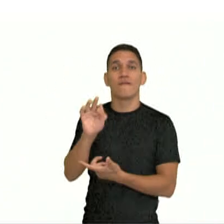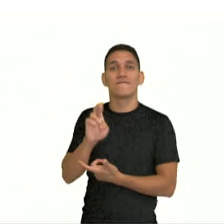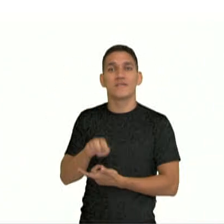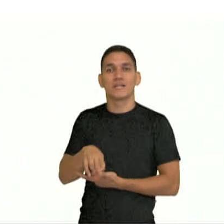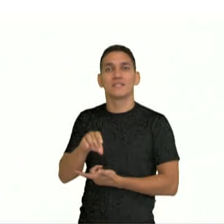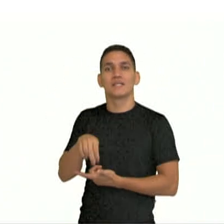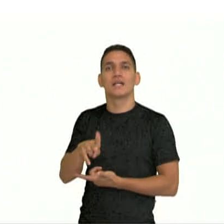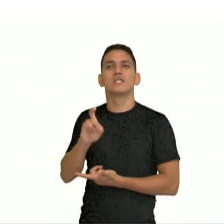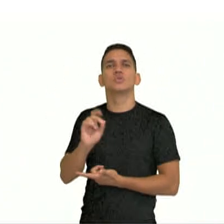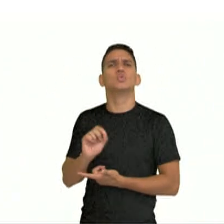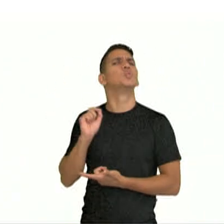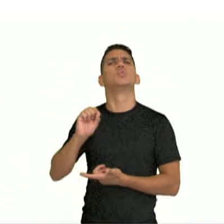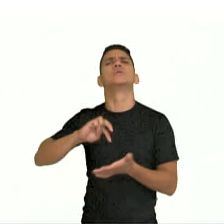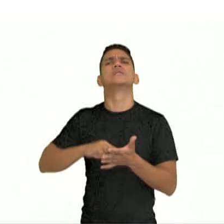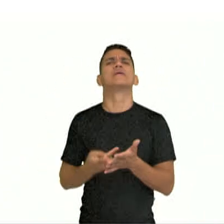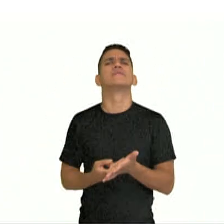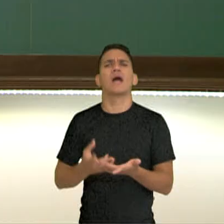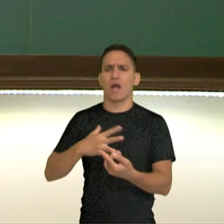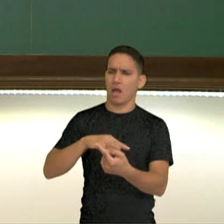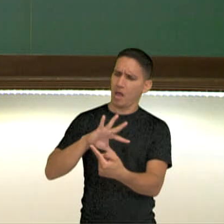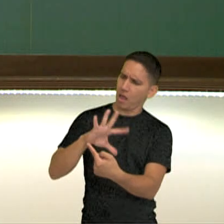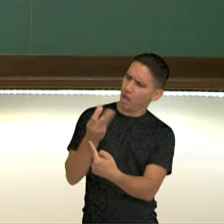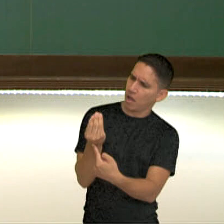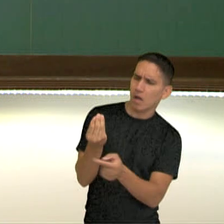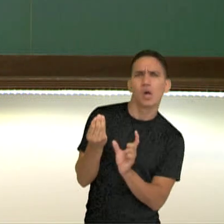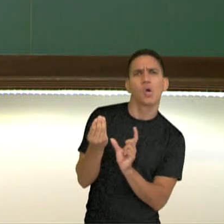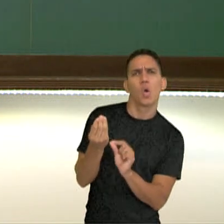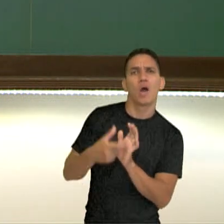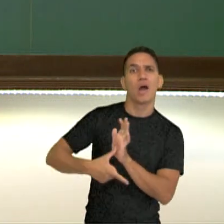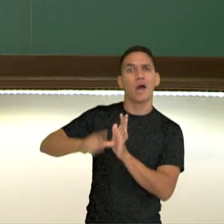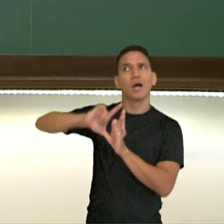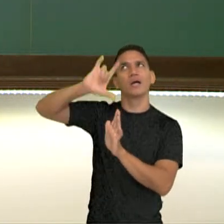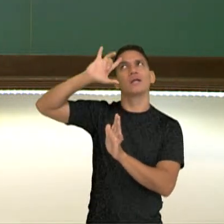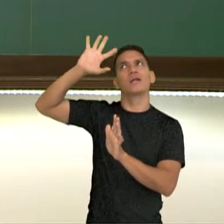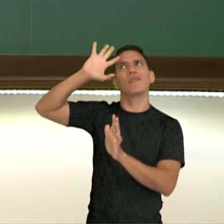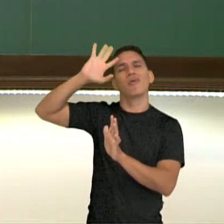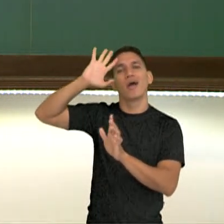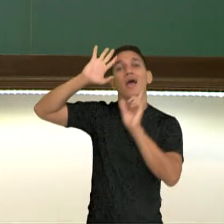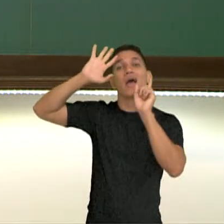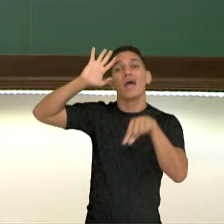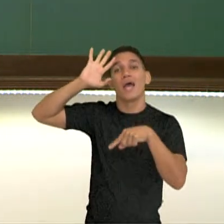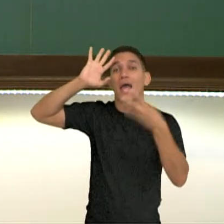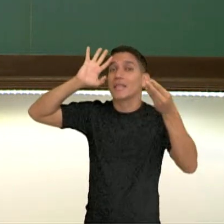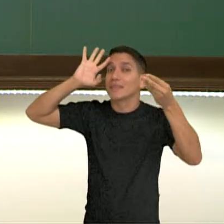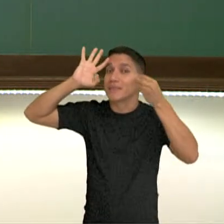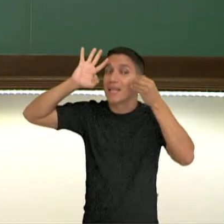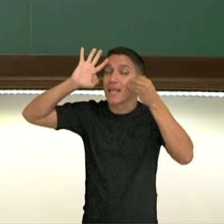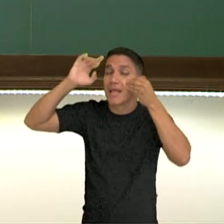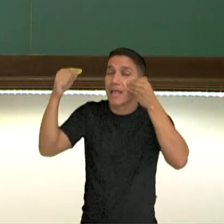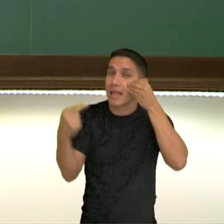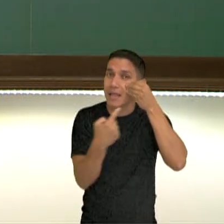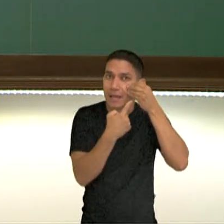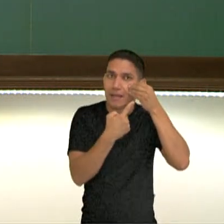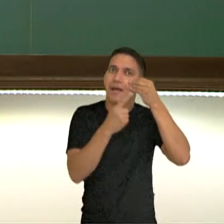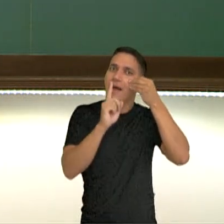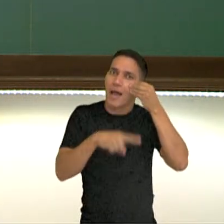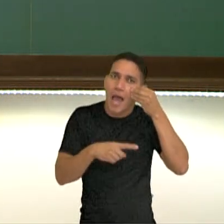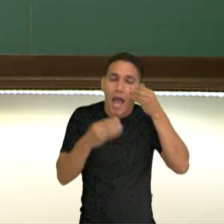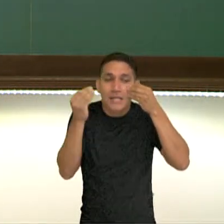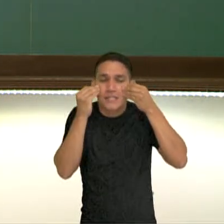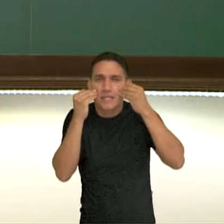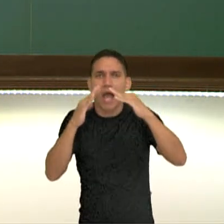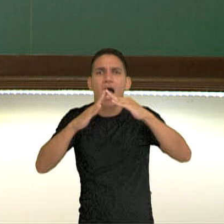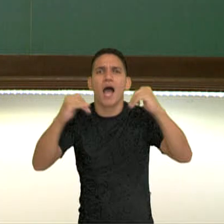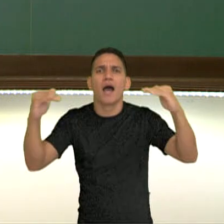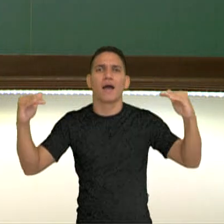o que é arte a arte antes de teorizar ela é experimentar é experiência estética